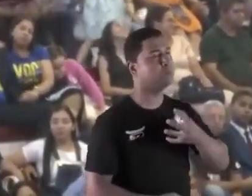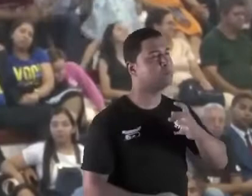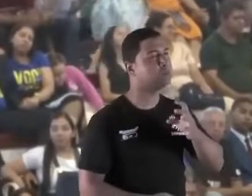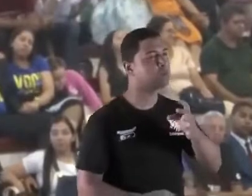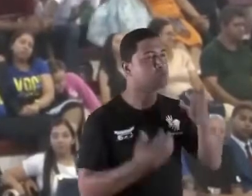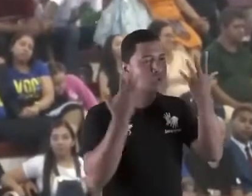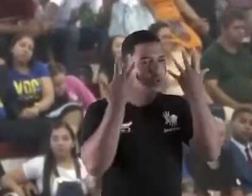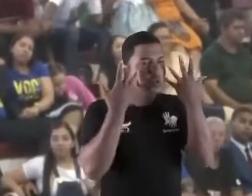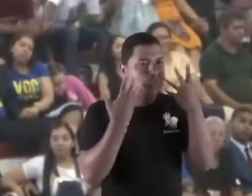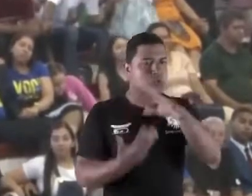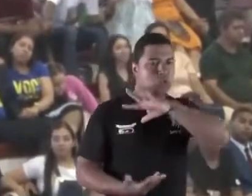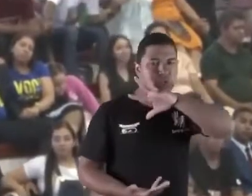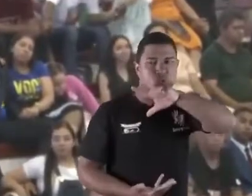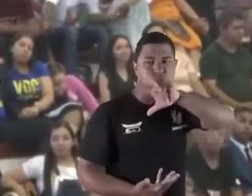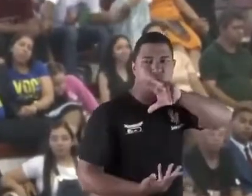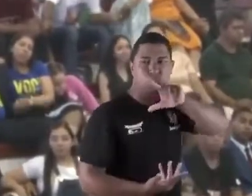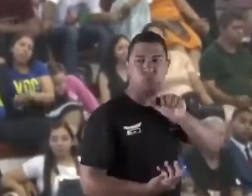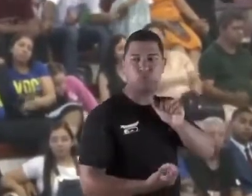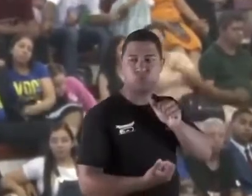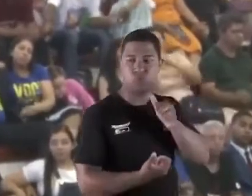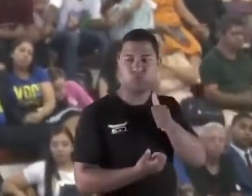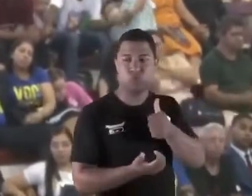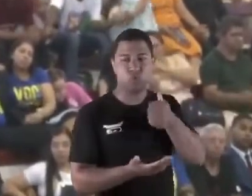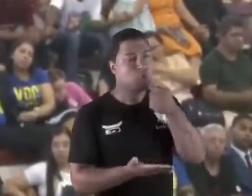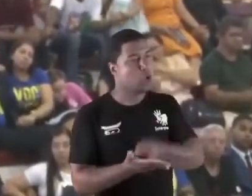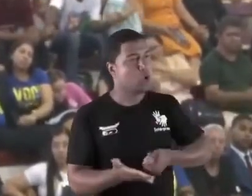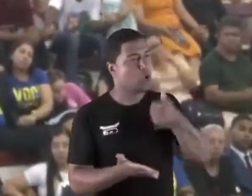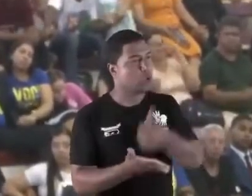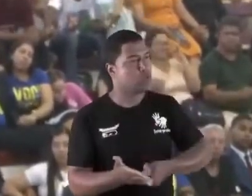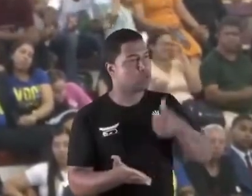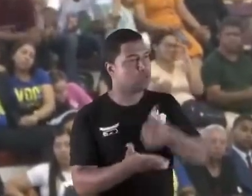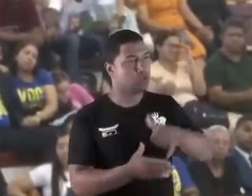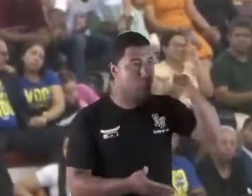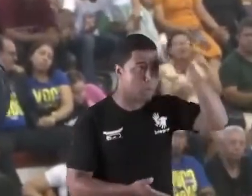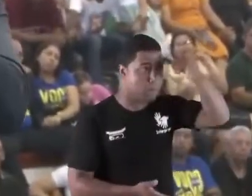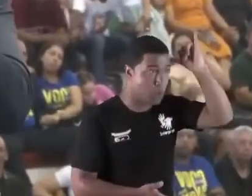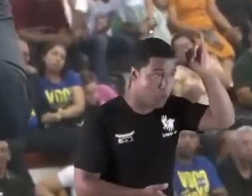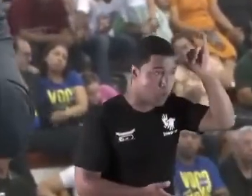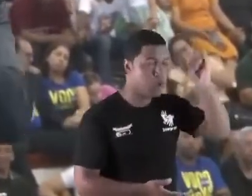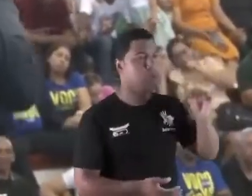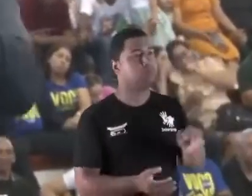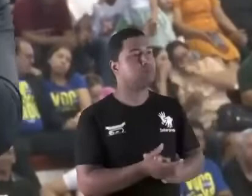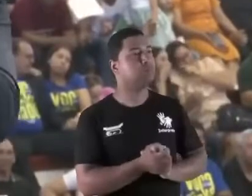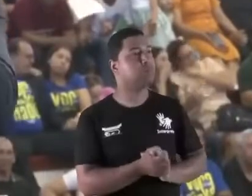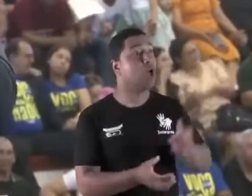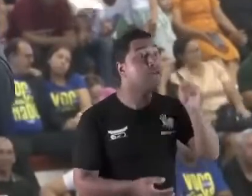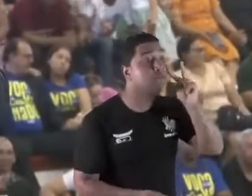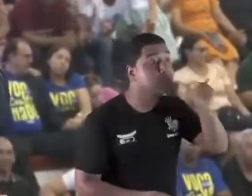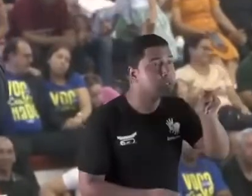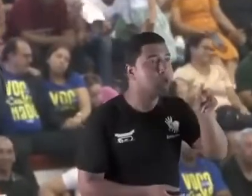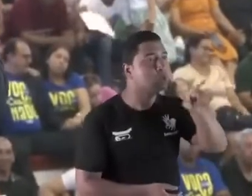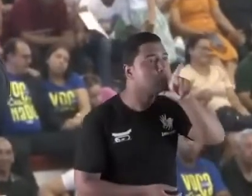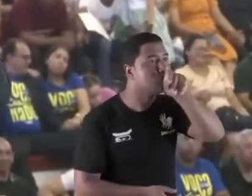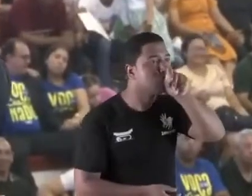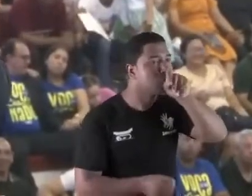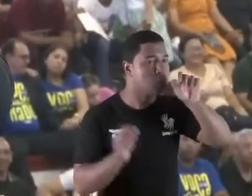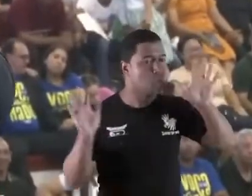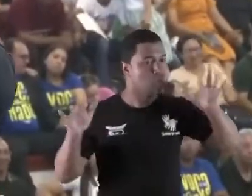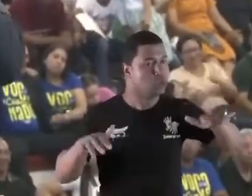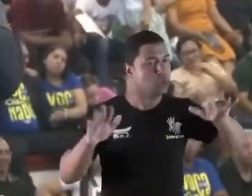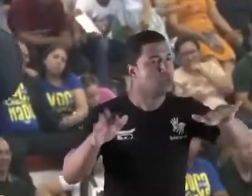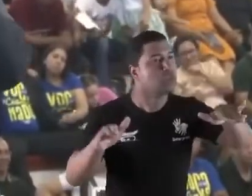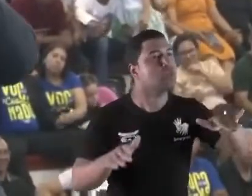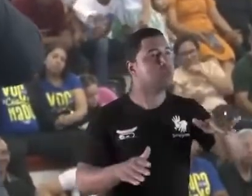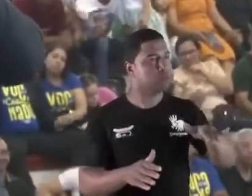a resistência de um boi, a visão de uma águia e a inteligência de um